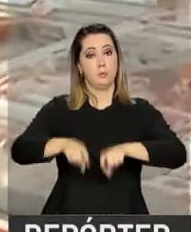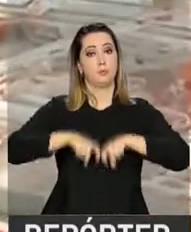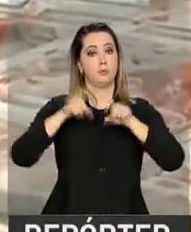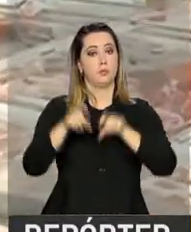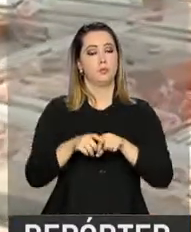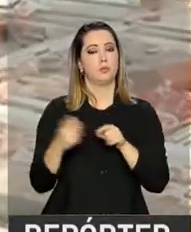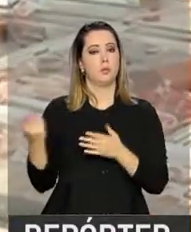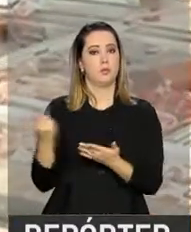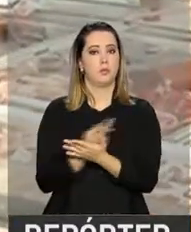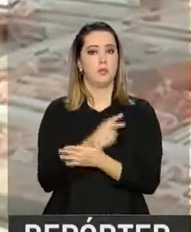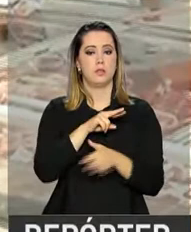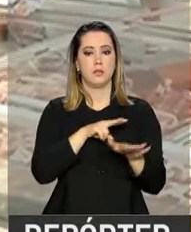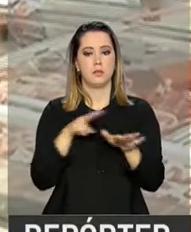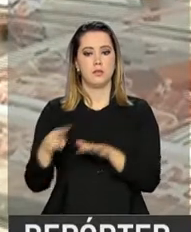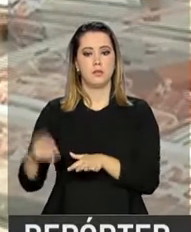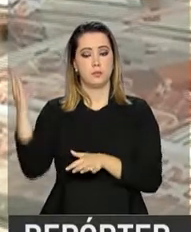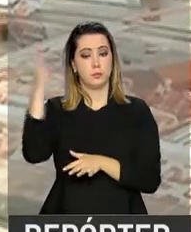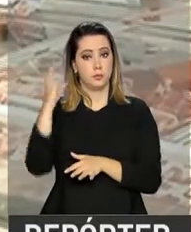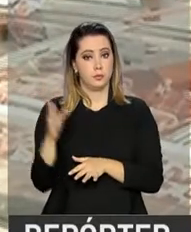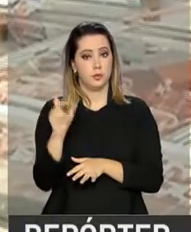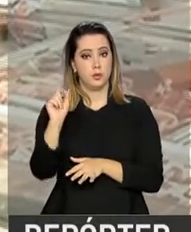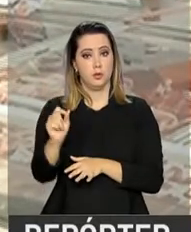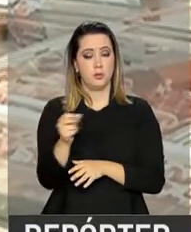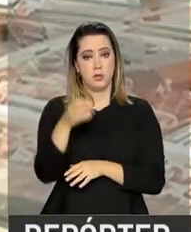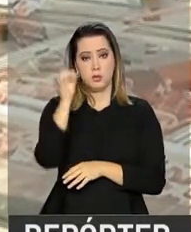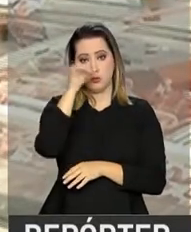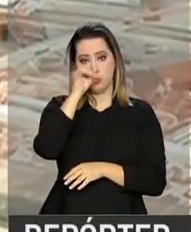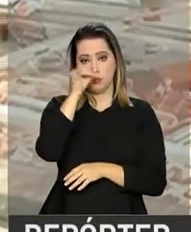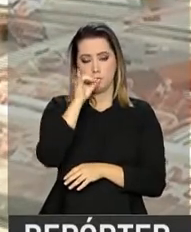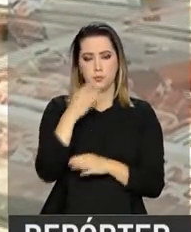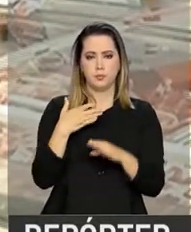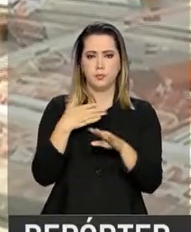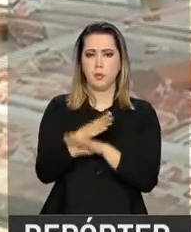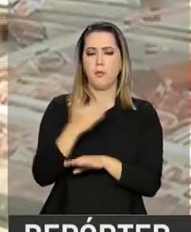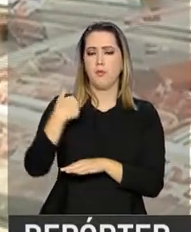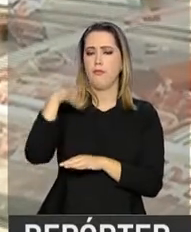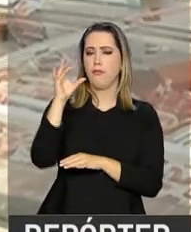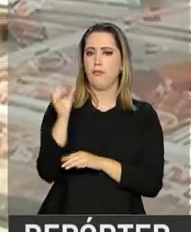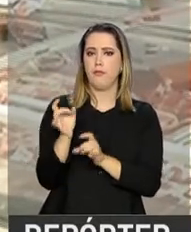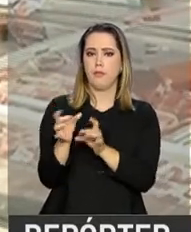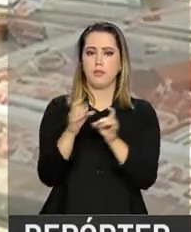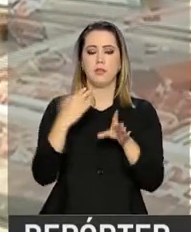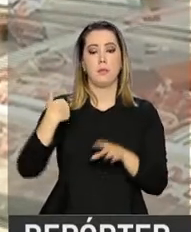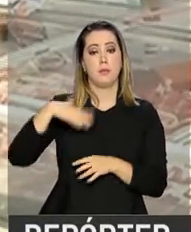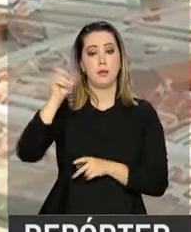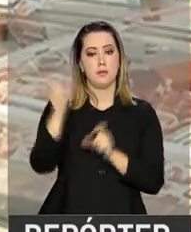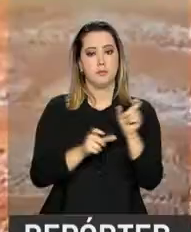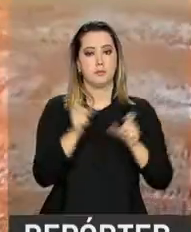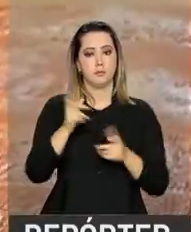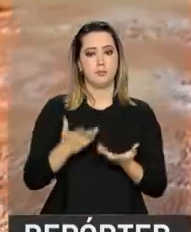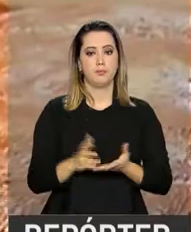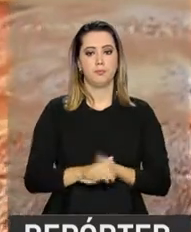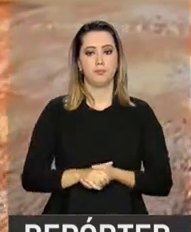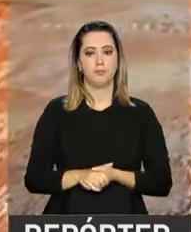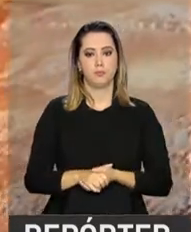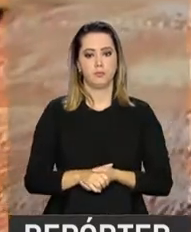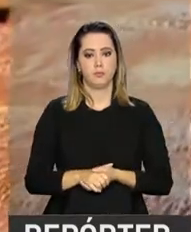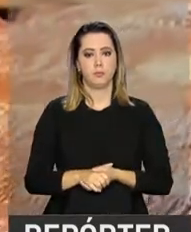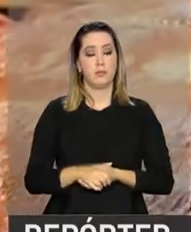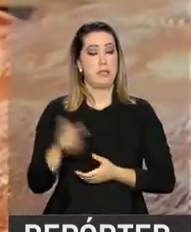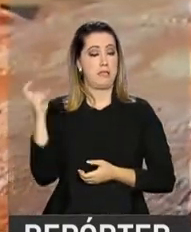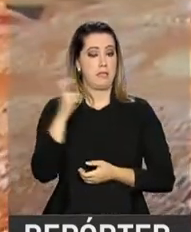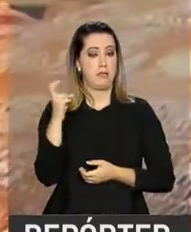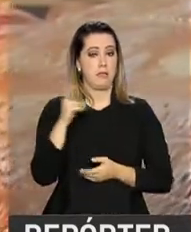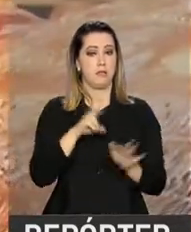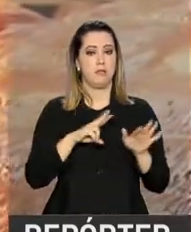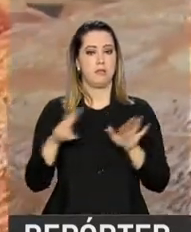da carne suína uma ação para romper preconceitos e conquistar cada vez mais consumidores esta é a 5ª semana nacional